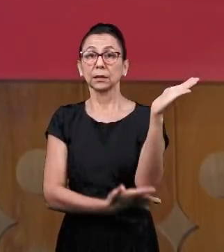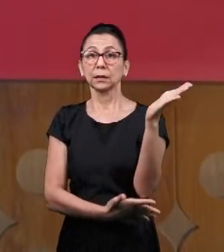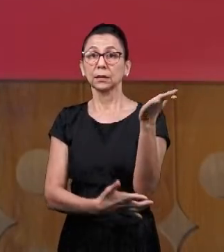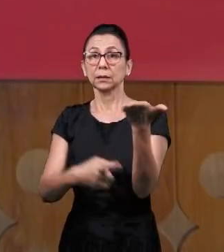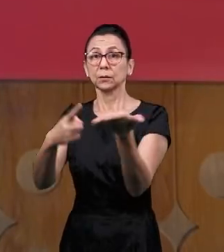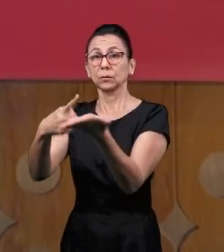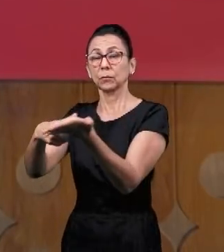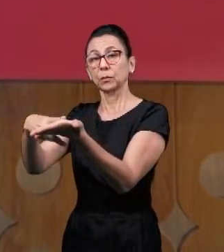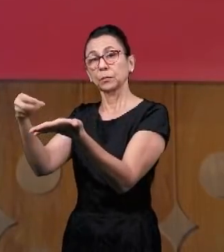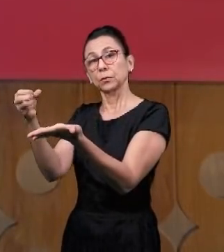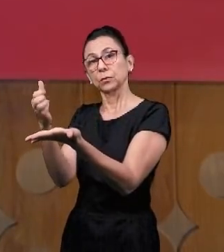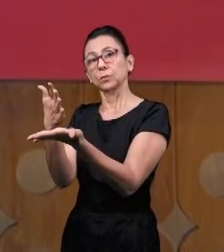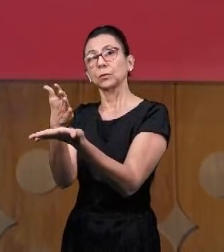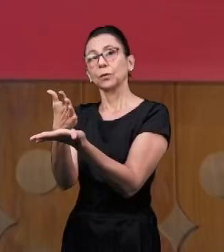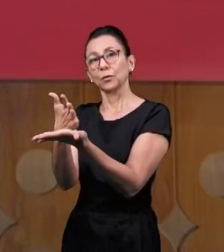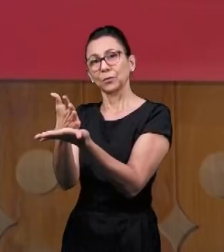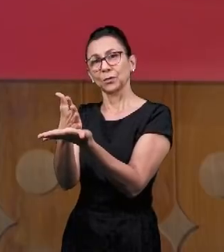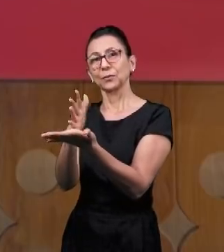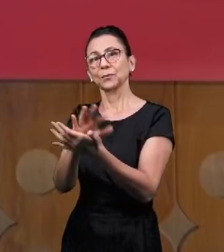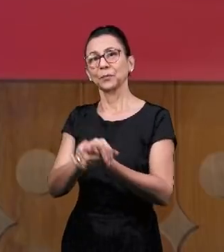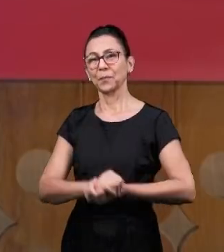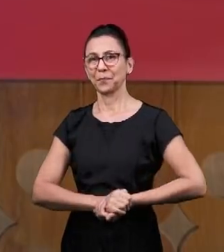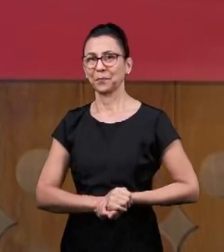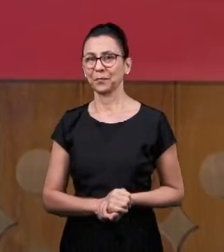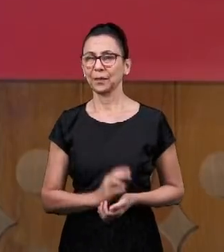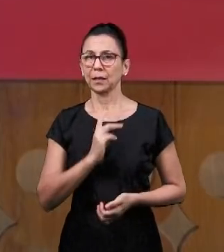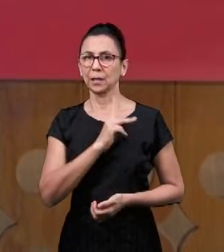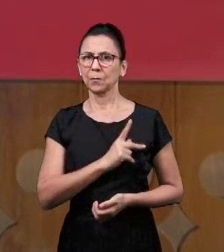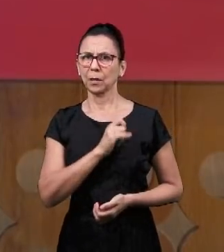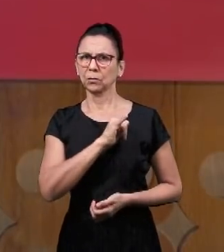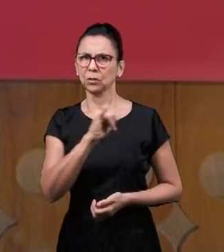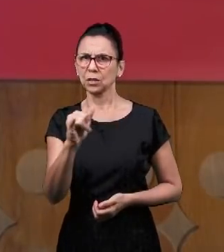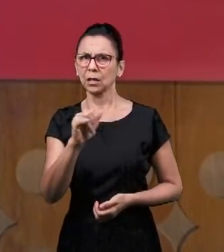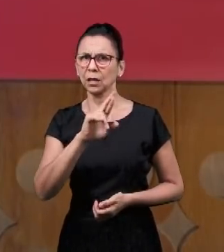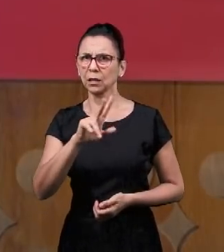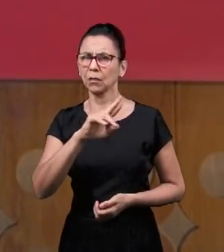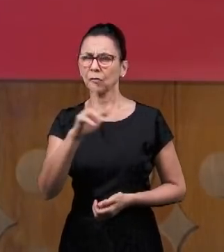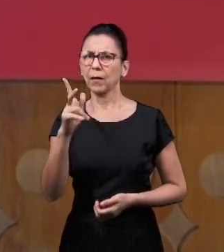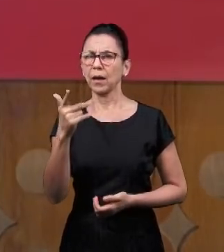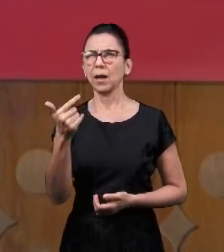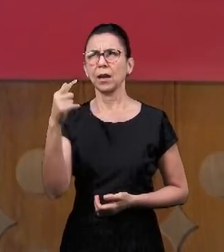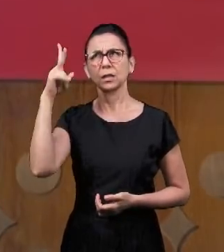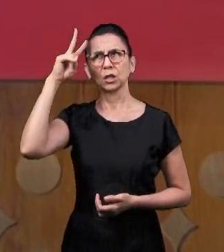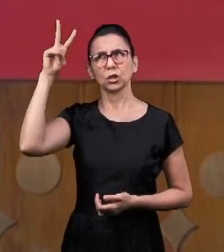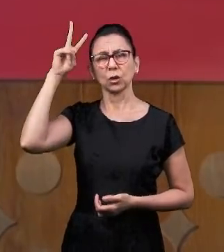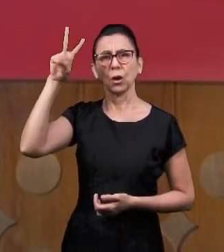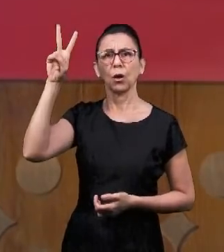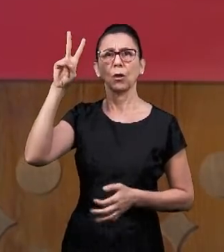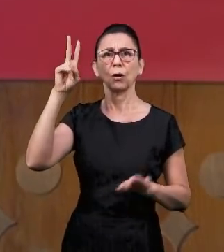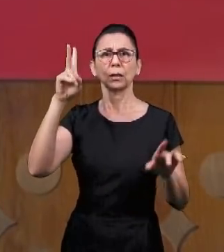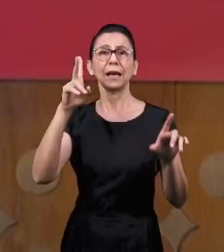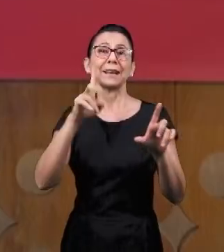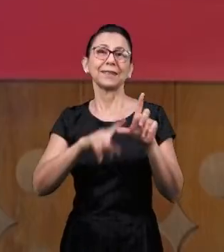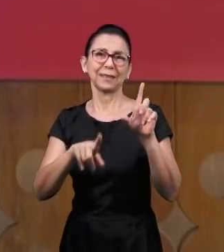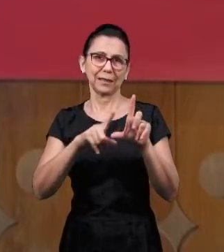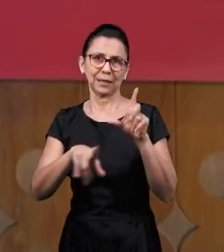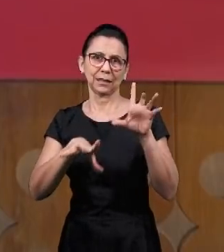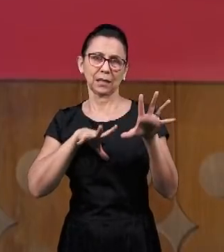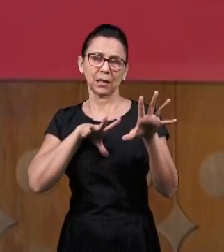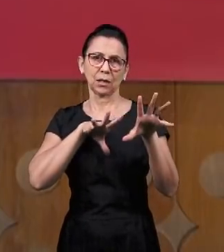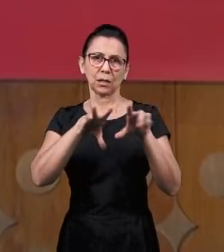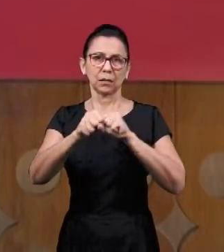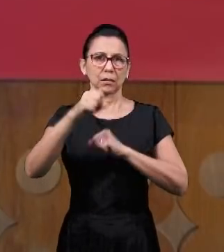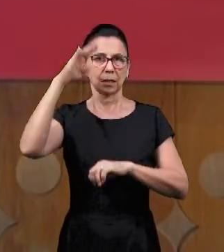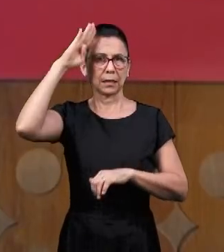Por isso Paulo conclui, não da letra. Por que não da letra? Porque o nosso ministério não é acadêmico. Temos alguma